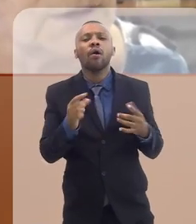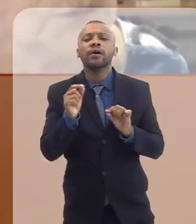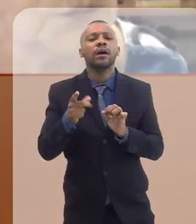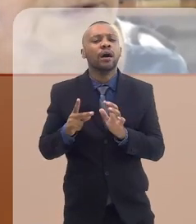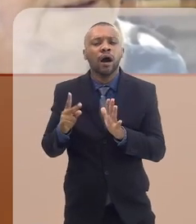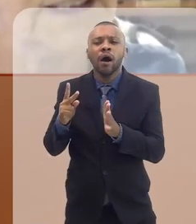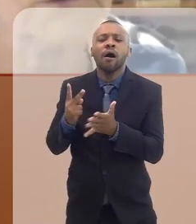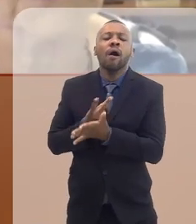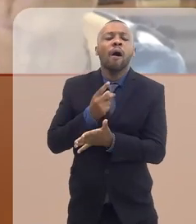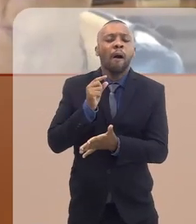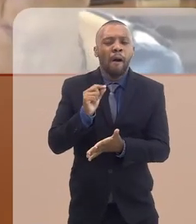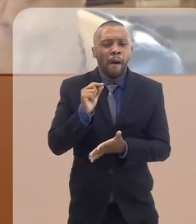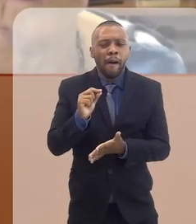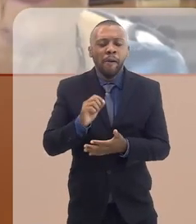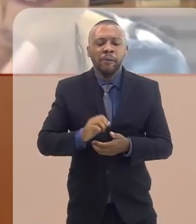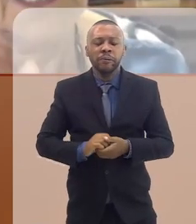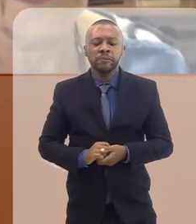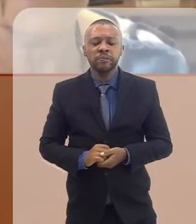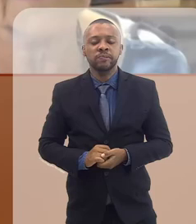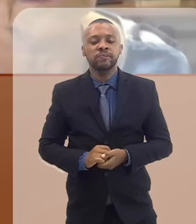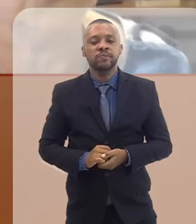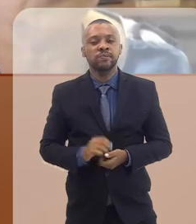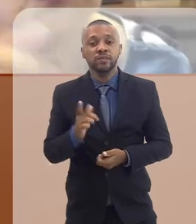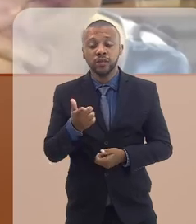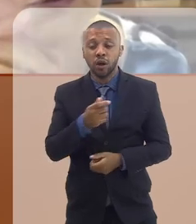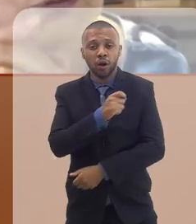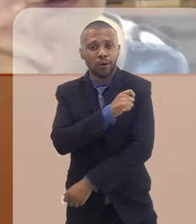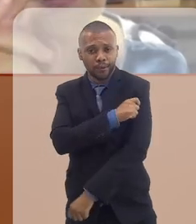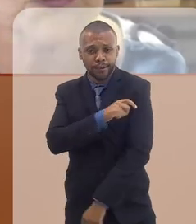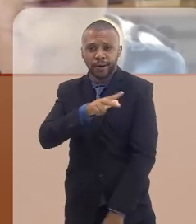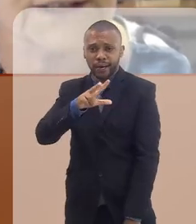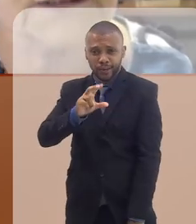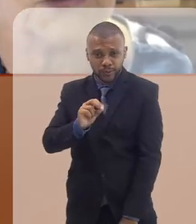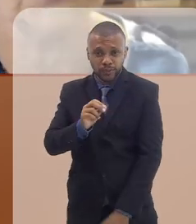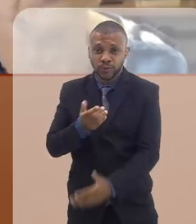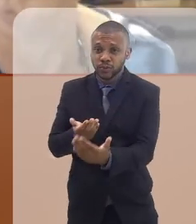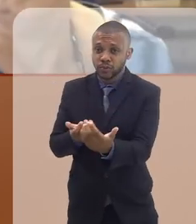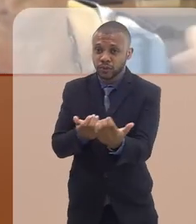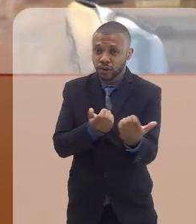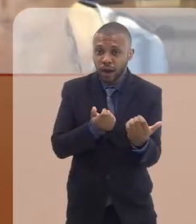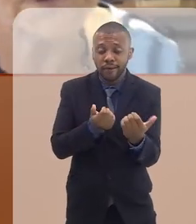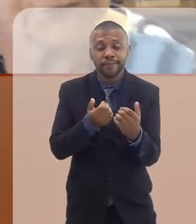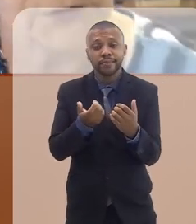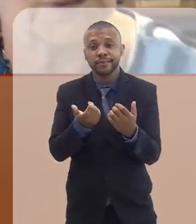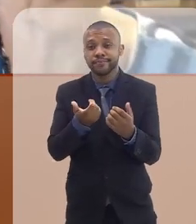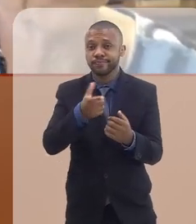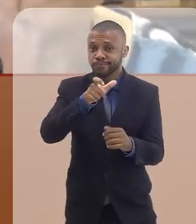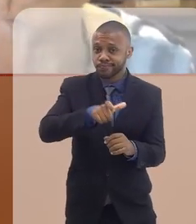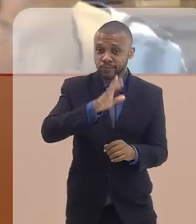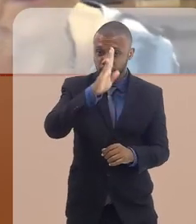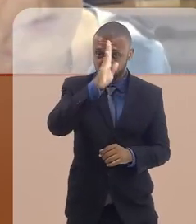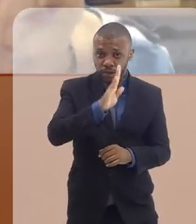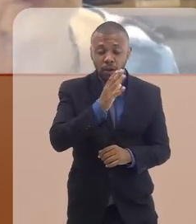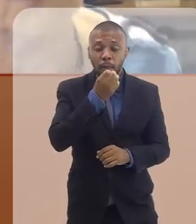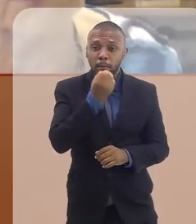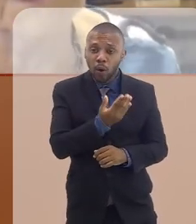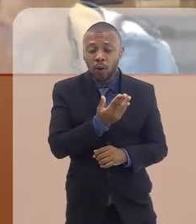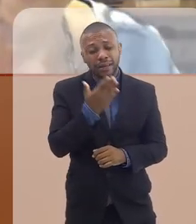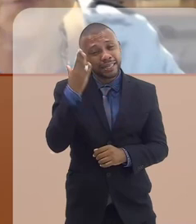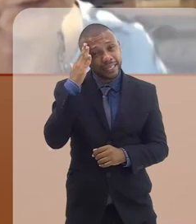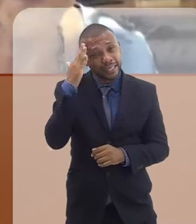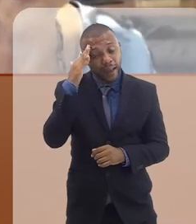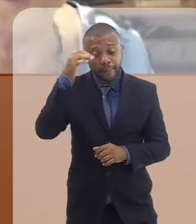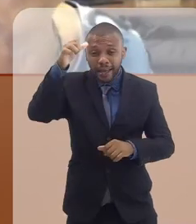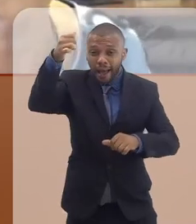levantou, Natália. O que está acontecendo é que o estudante, o jovem formado brasileiro é muito